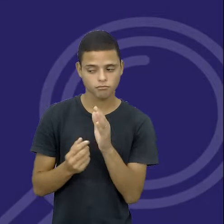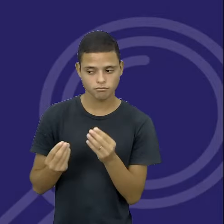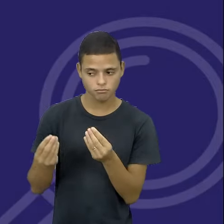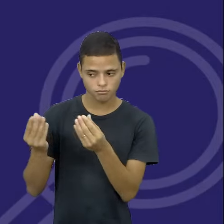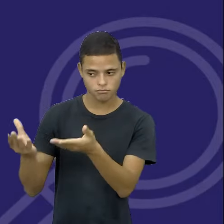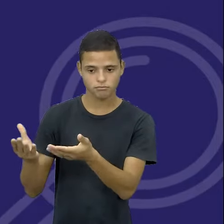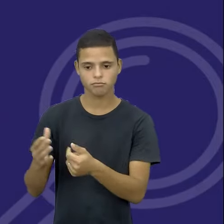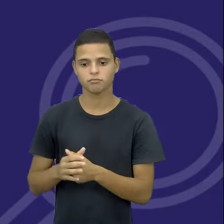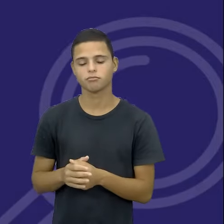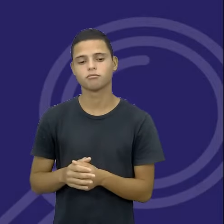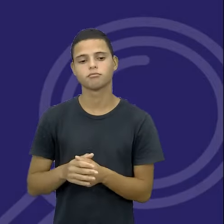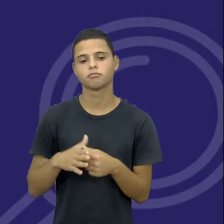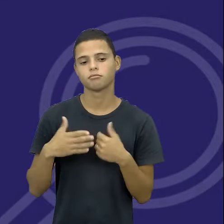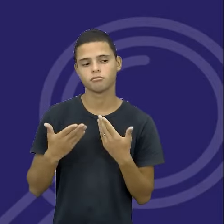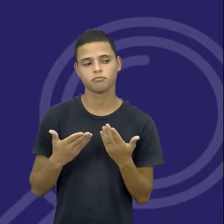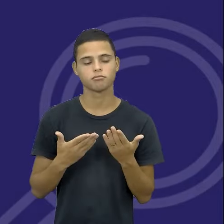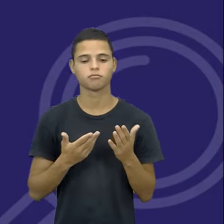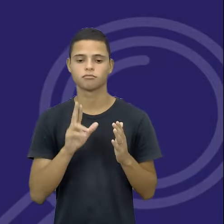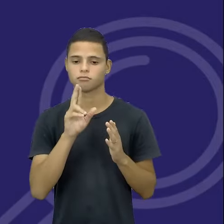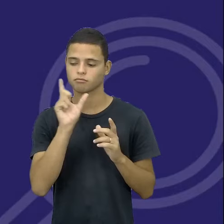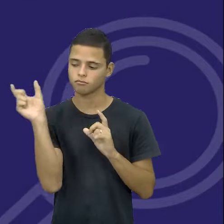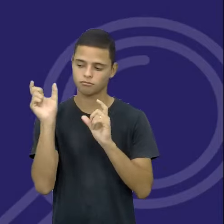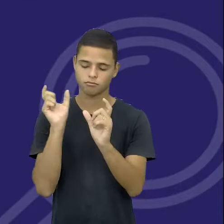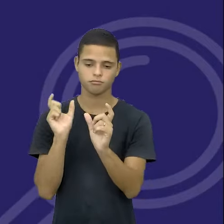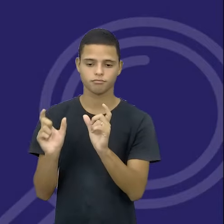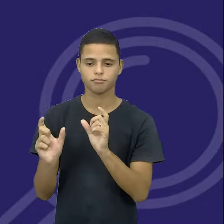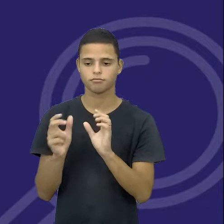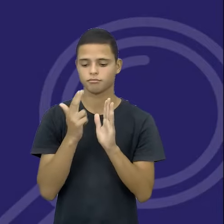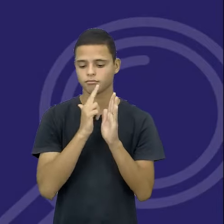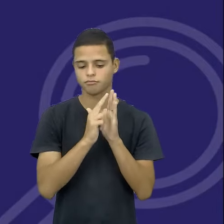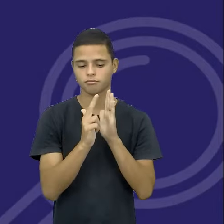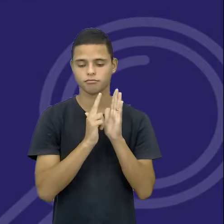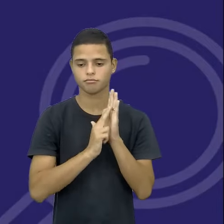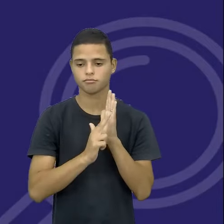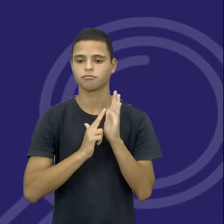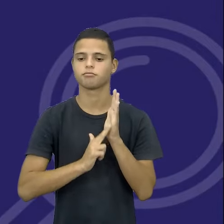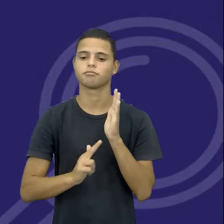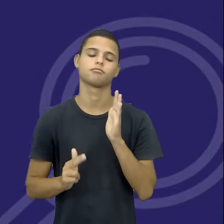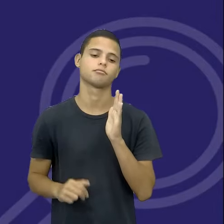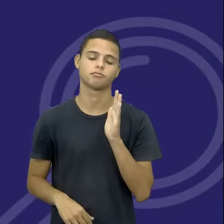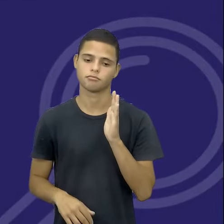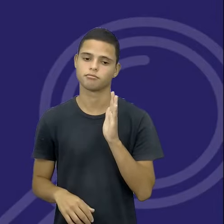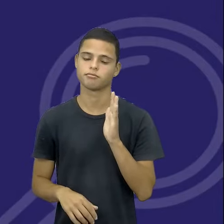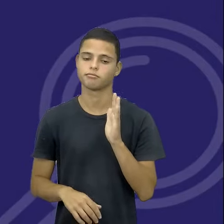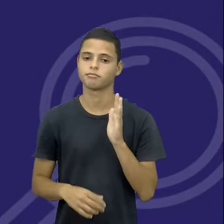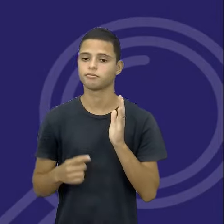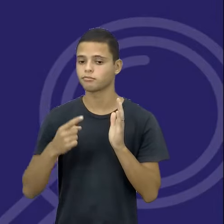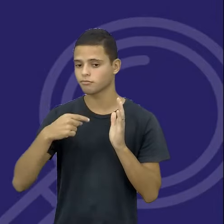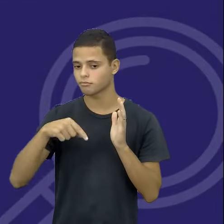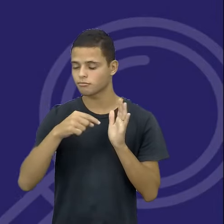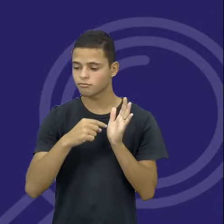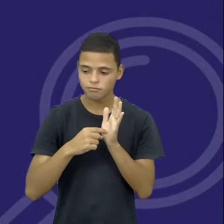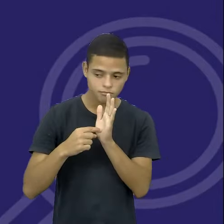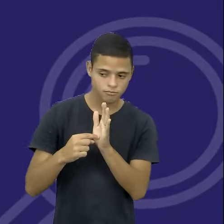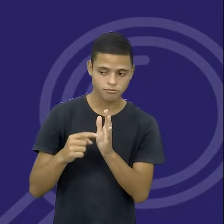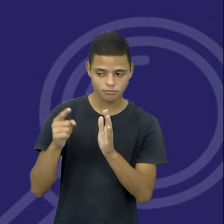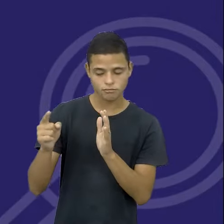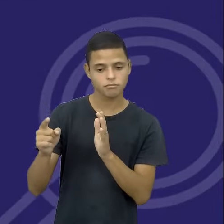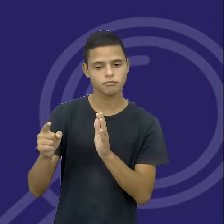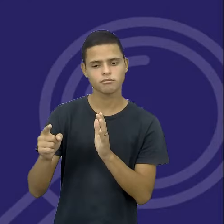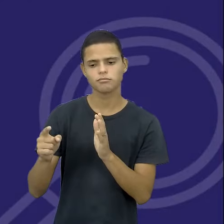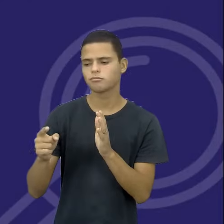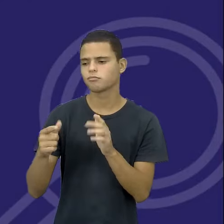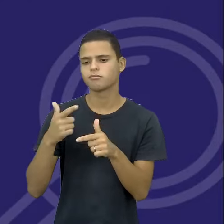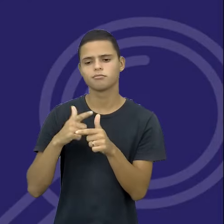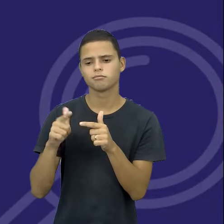eles grifarem as palavras ali que eles não compreendem, né? Mas a gente mostrar também para eles que não